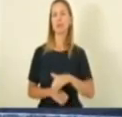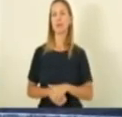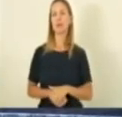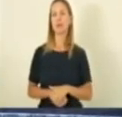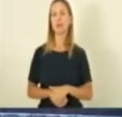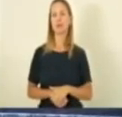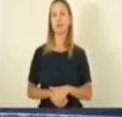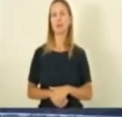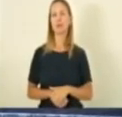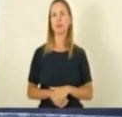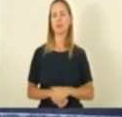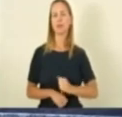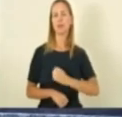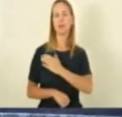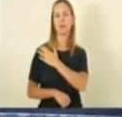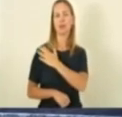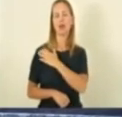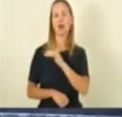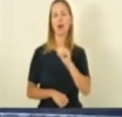deputado Capitão Assunção,